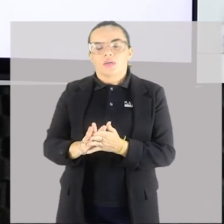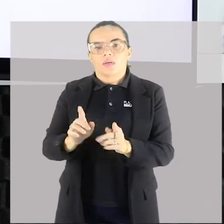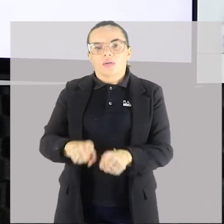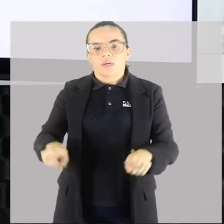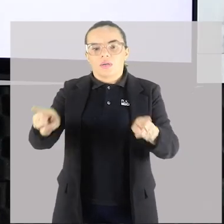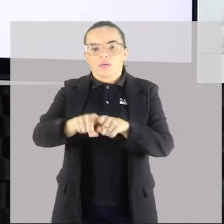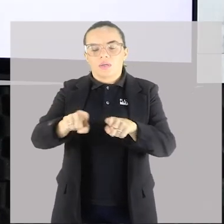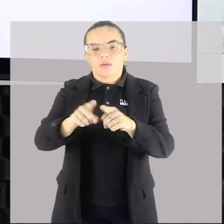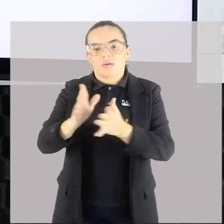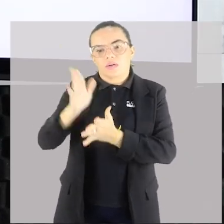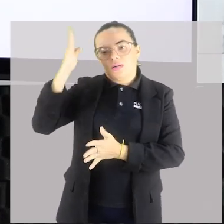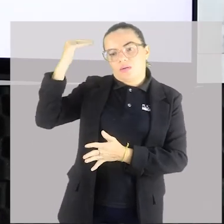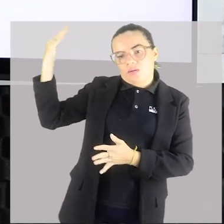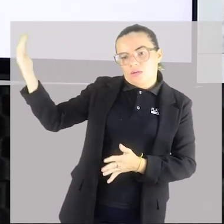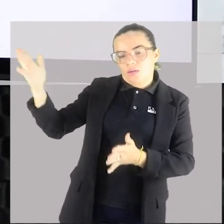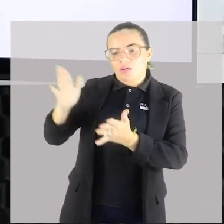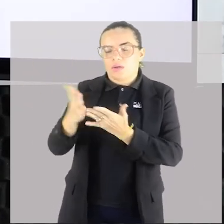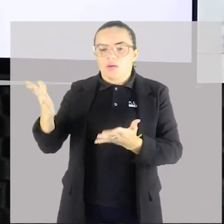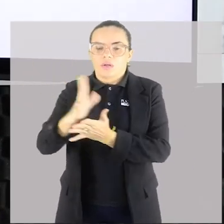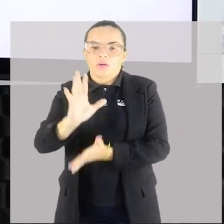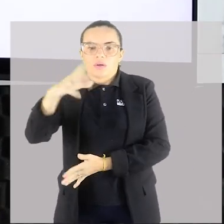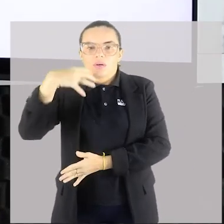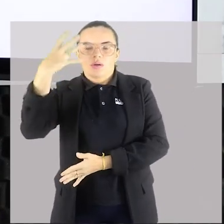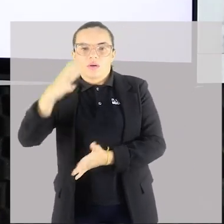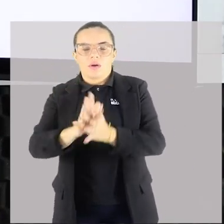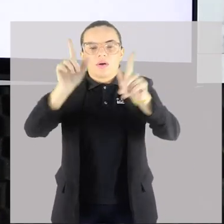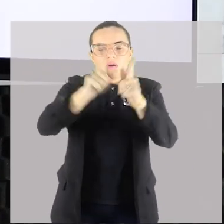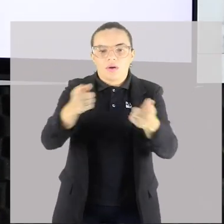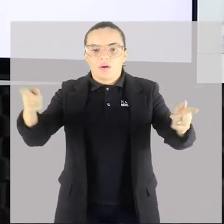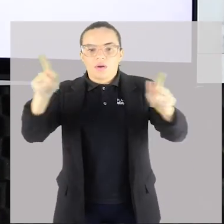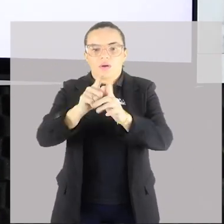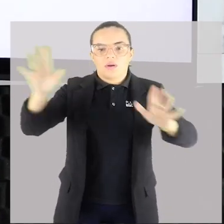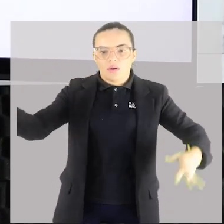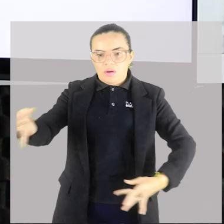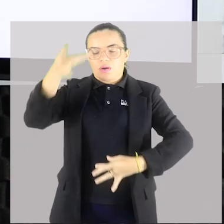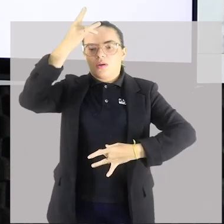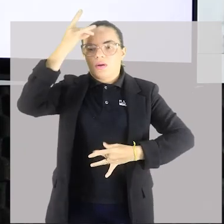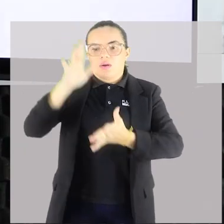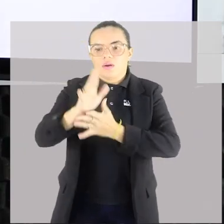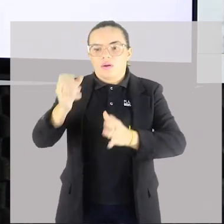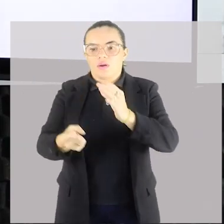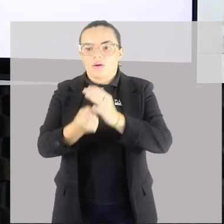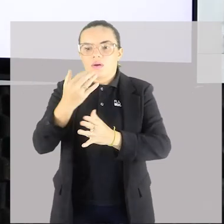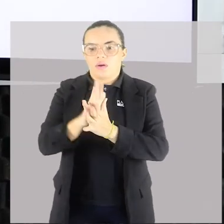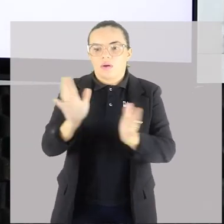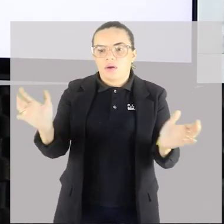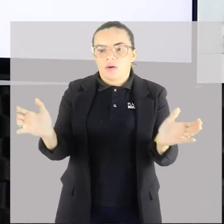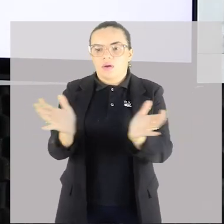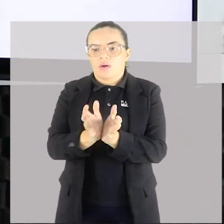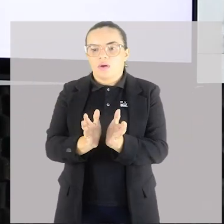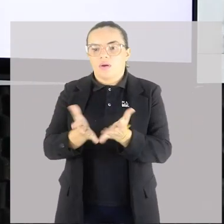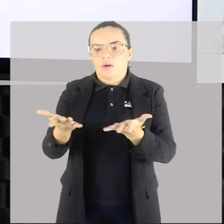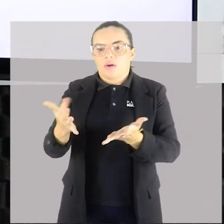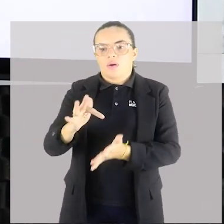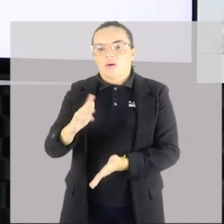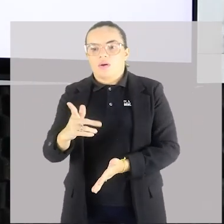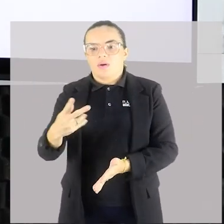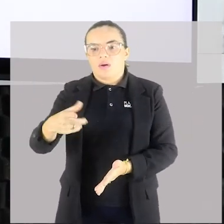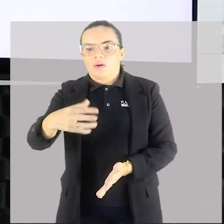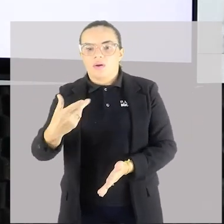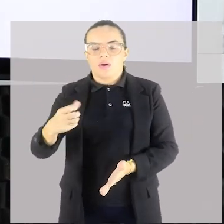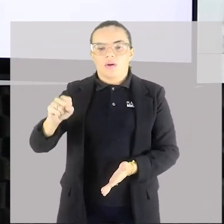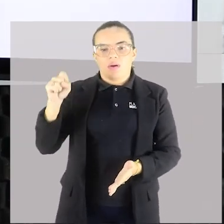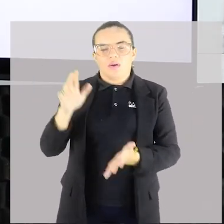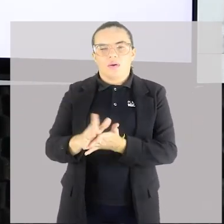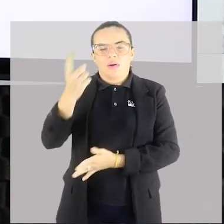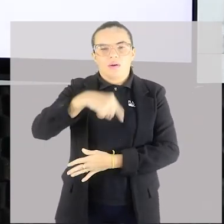extremamente importante da música e da performance, né? E ele cria um outro grupo também chamado Fluxus, que vai pensando essa mesma estrutura não só